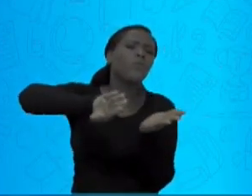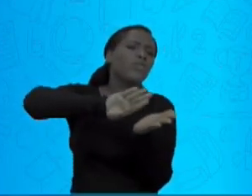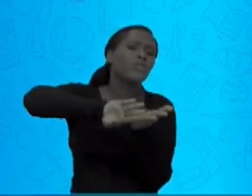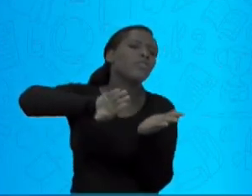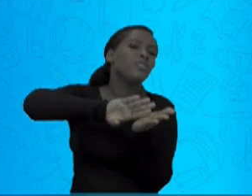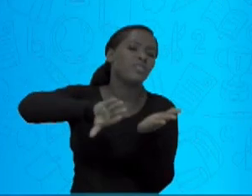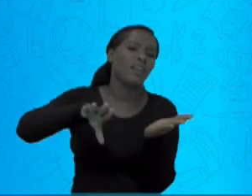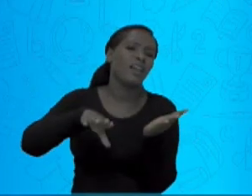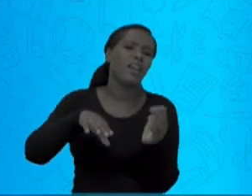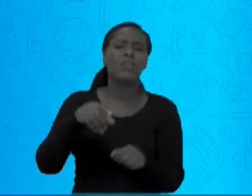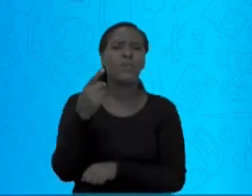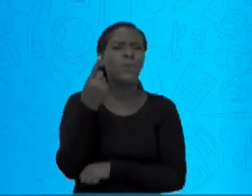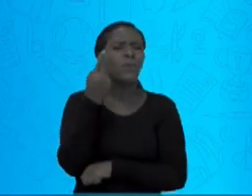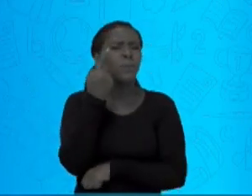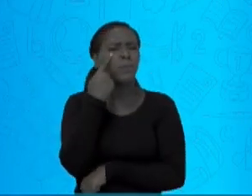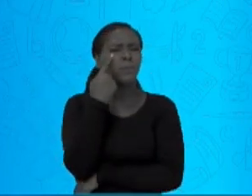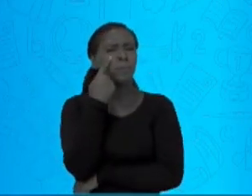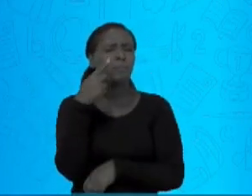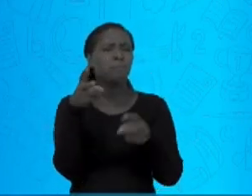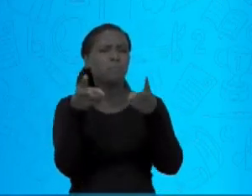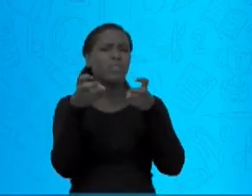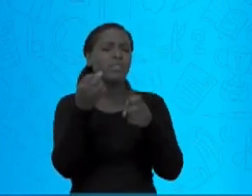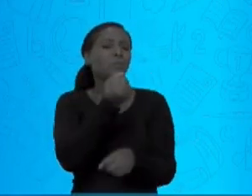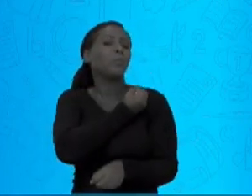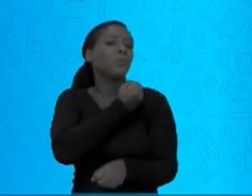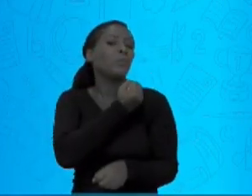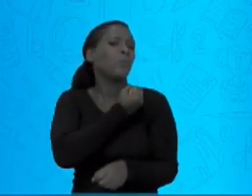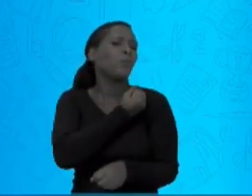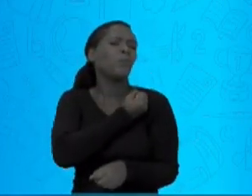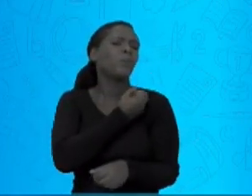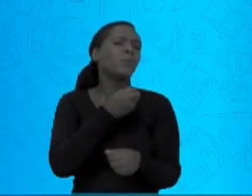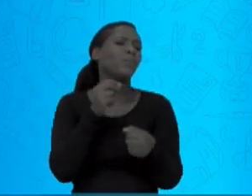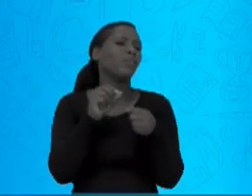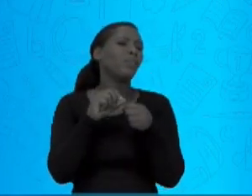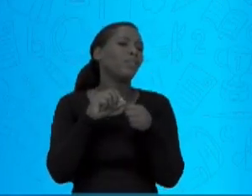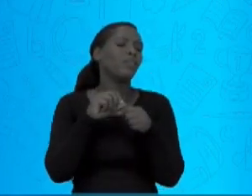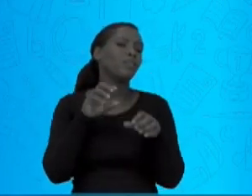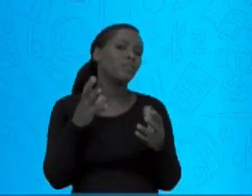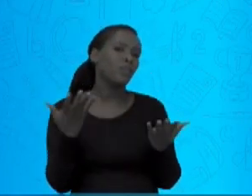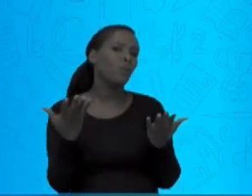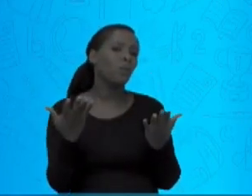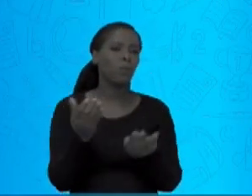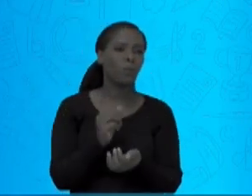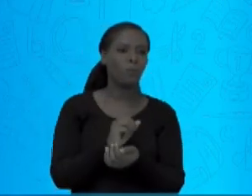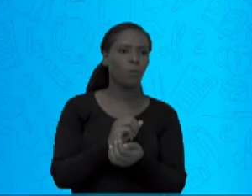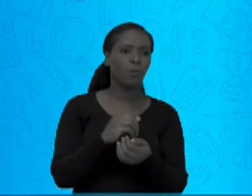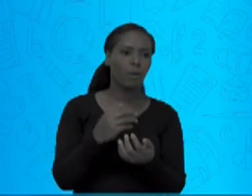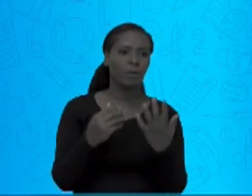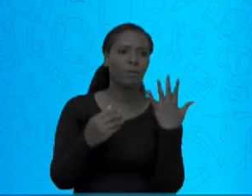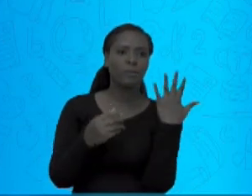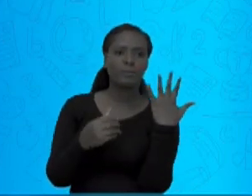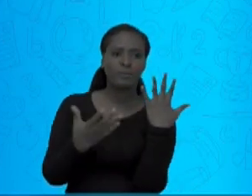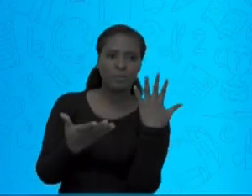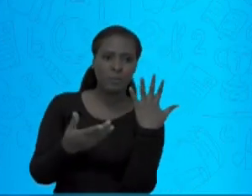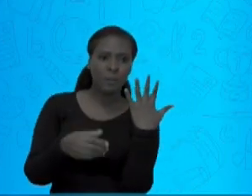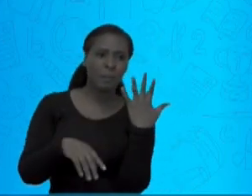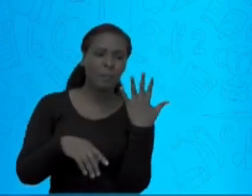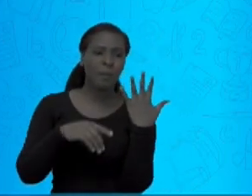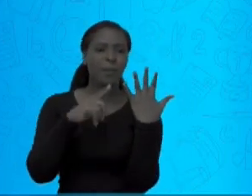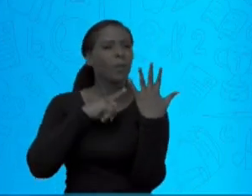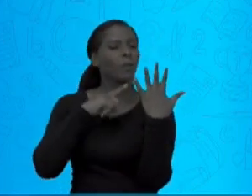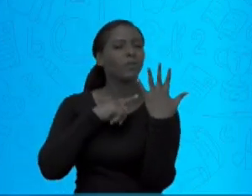Vamos ver que número que formou? Olha bem, eu tenho 1 unidade de milhar, eu tenho